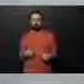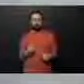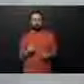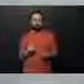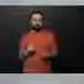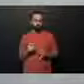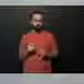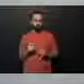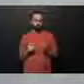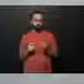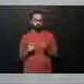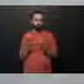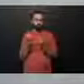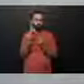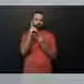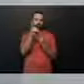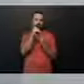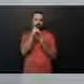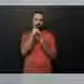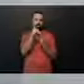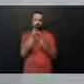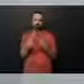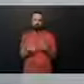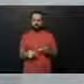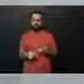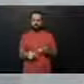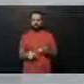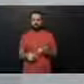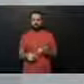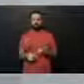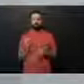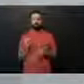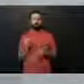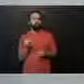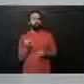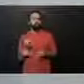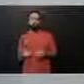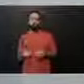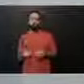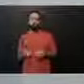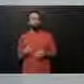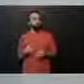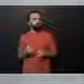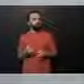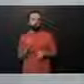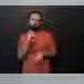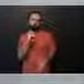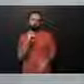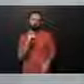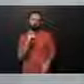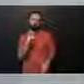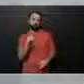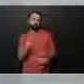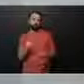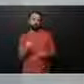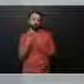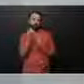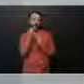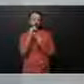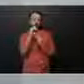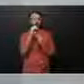dezenas. Olha lá, eu tenho 7 placas de centena e preciso de 0 dezenas, ou